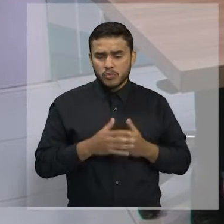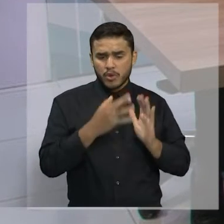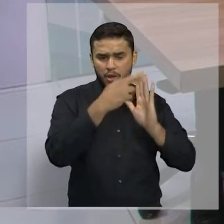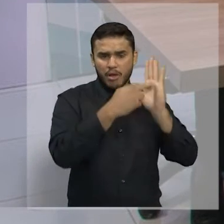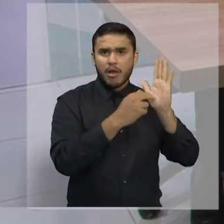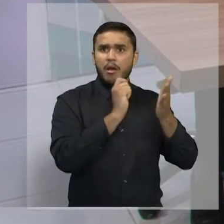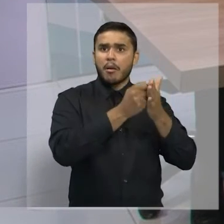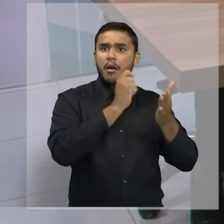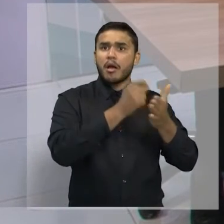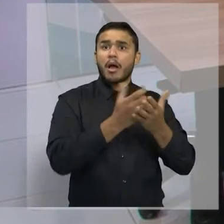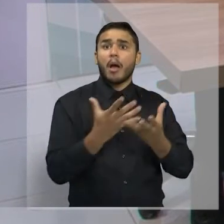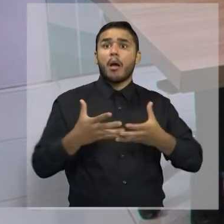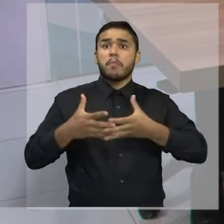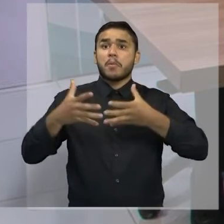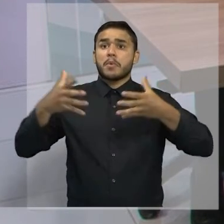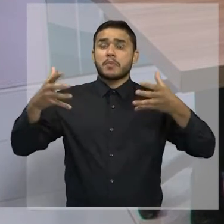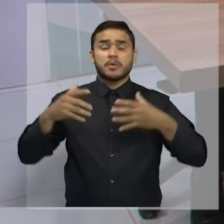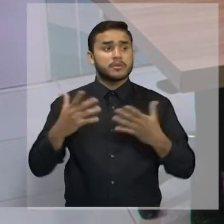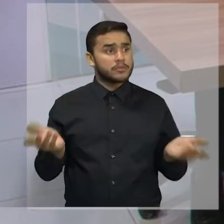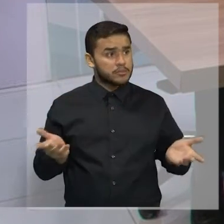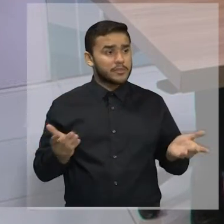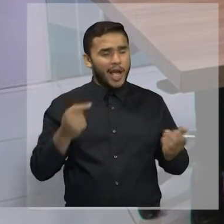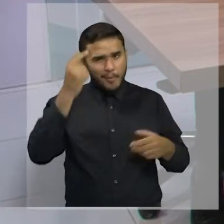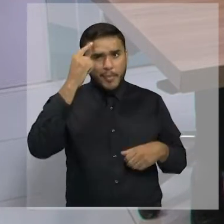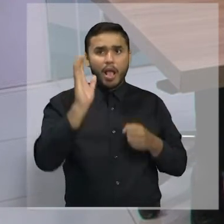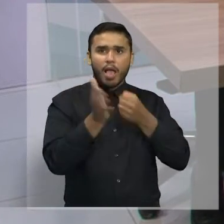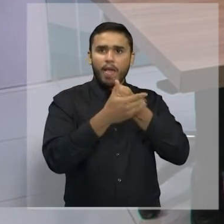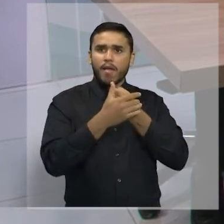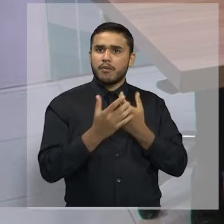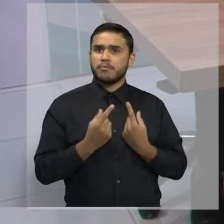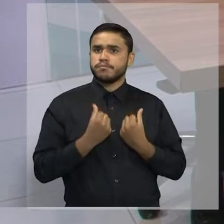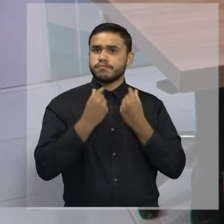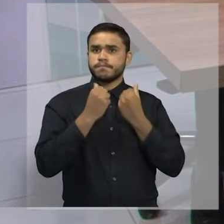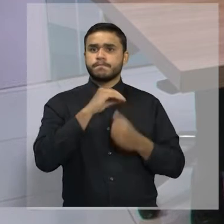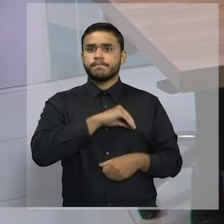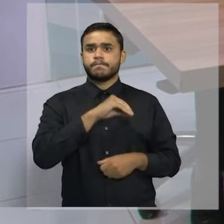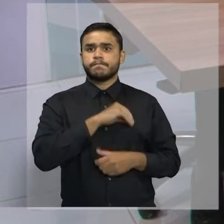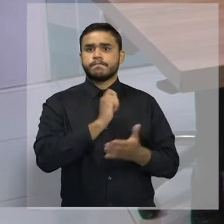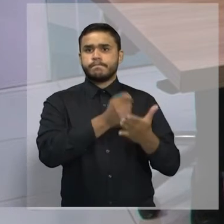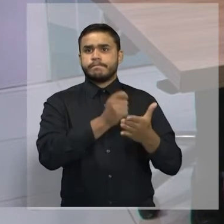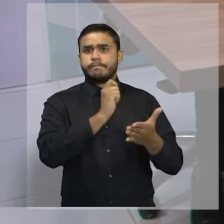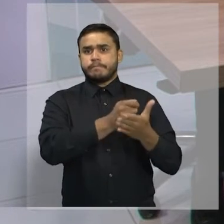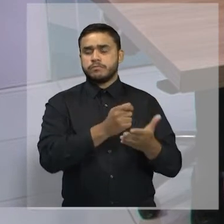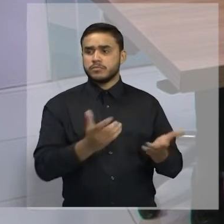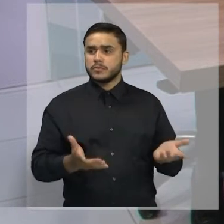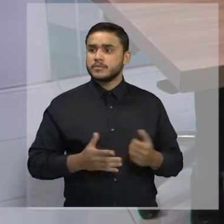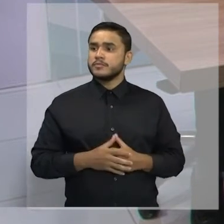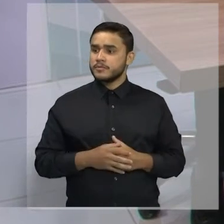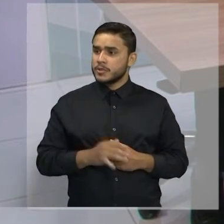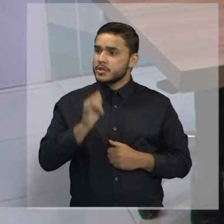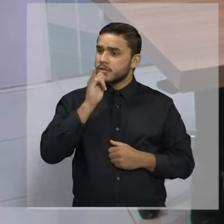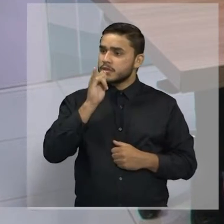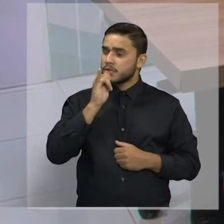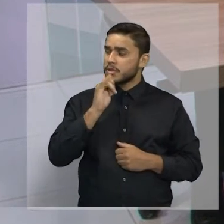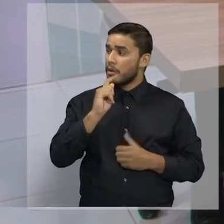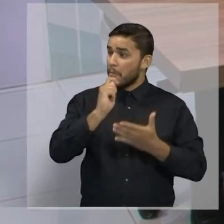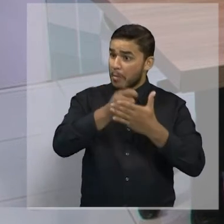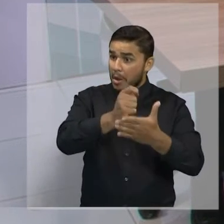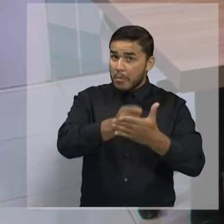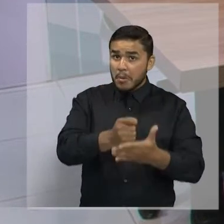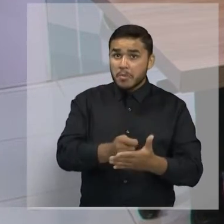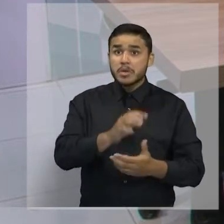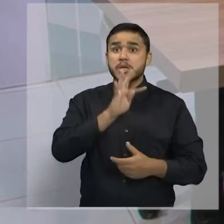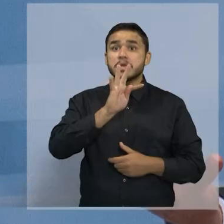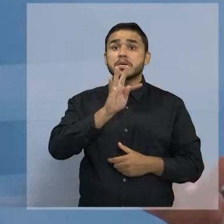Aí você aumenta a informalidade e que torna o sistema mais... Aliás, a análise comparativa entre pagamento dos